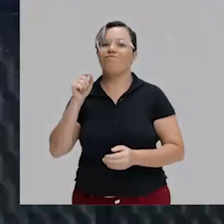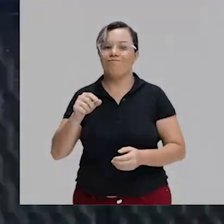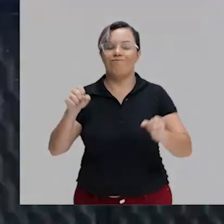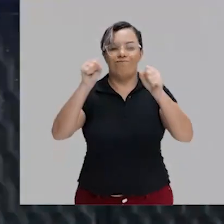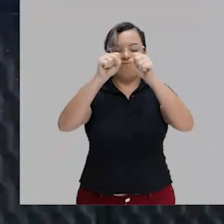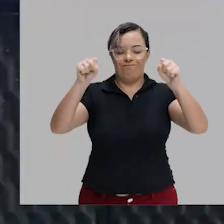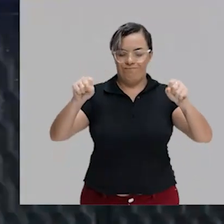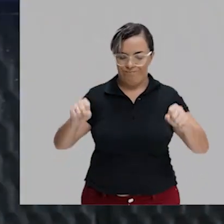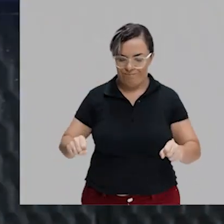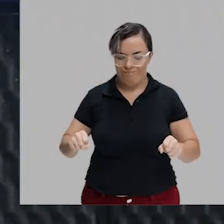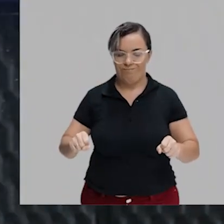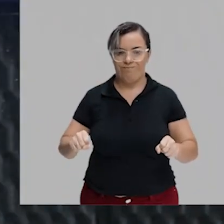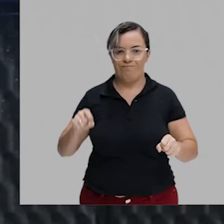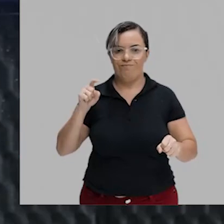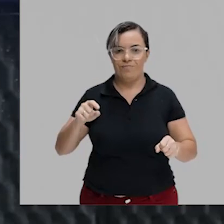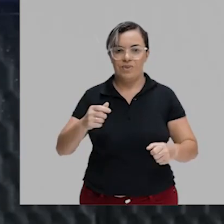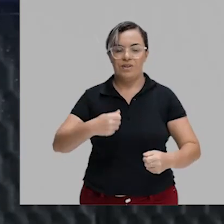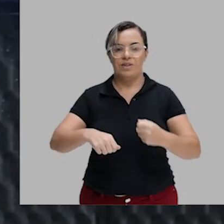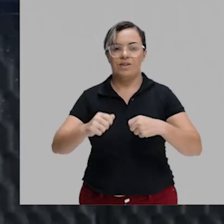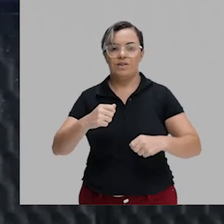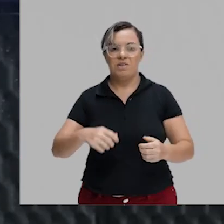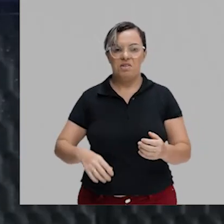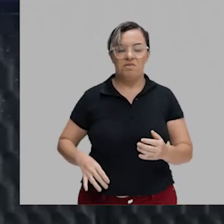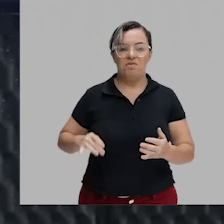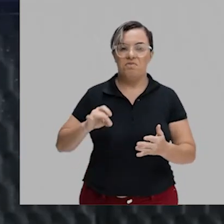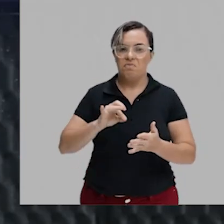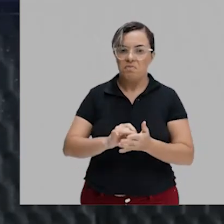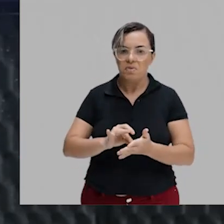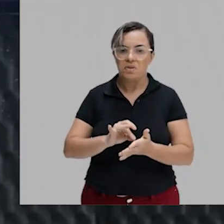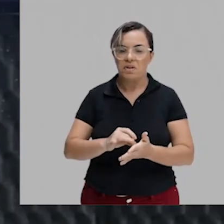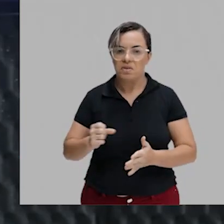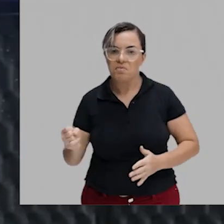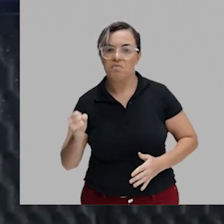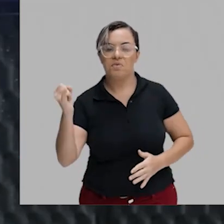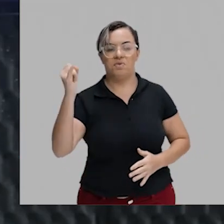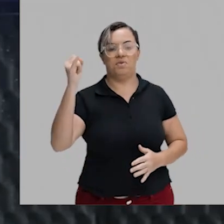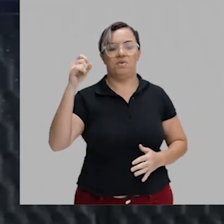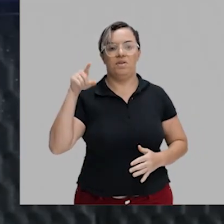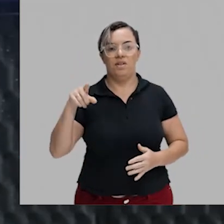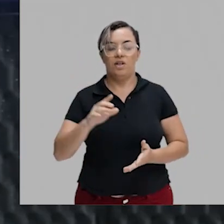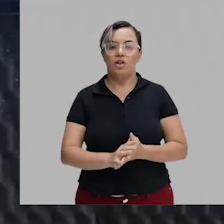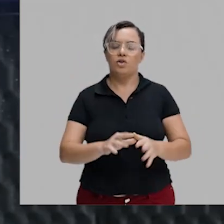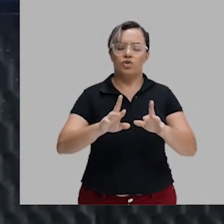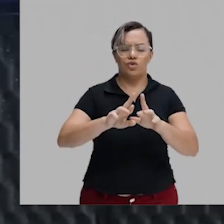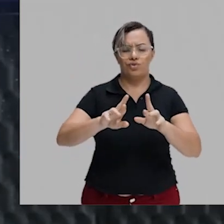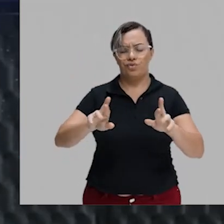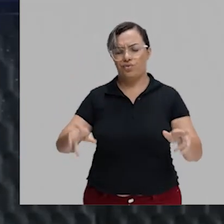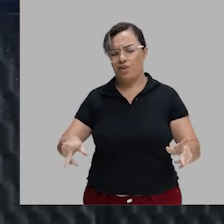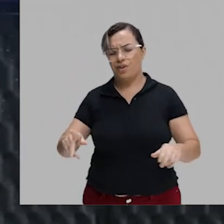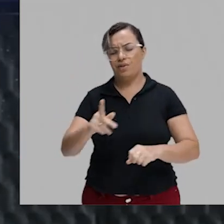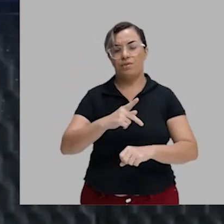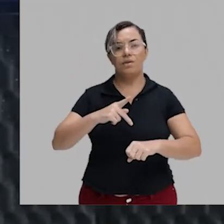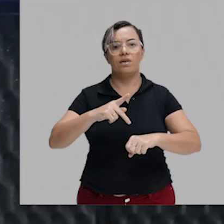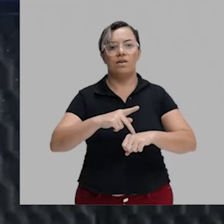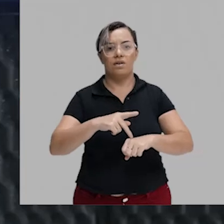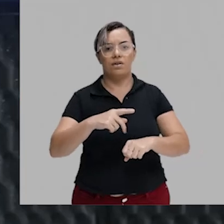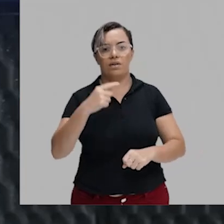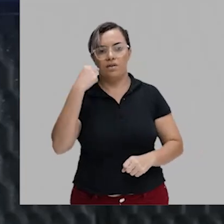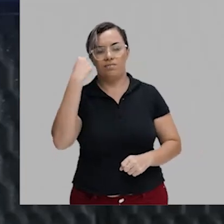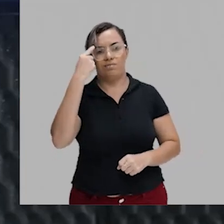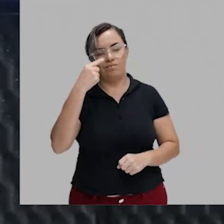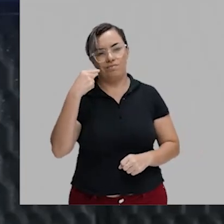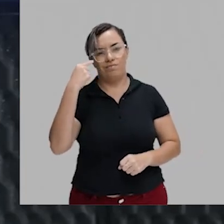clássico, diferentemente, por exemplo, da Espanha. A Espanha não. Ela ficou presa a essa